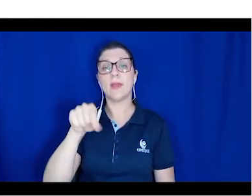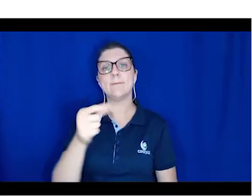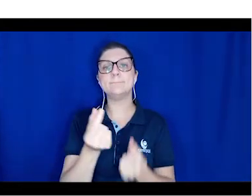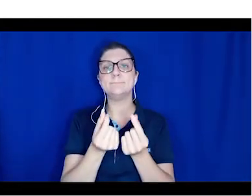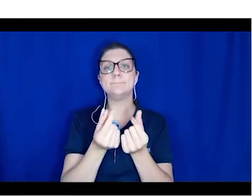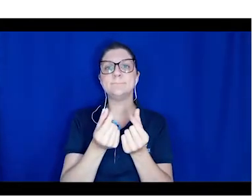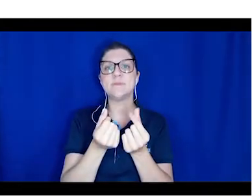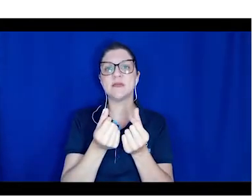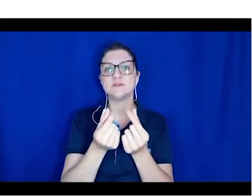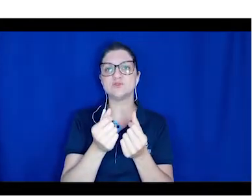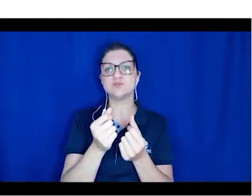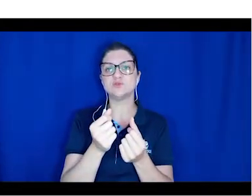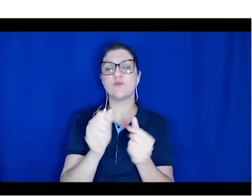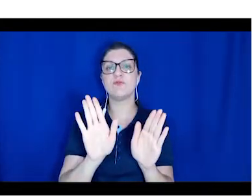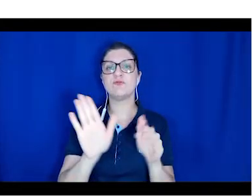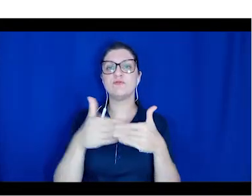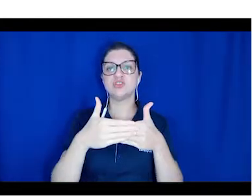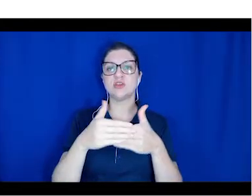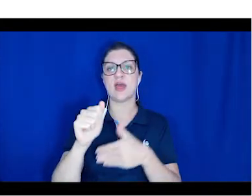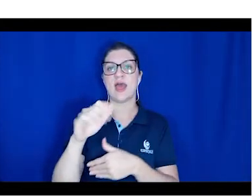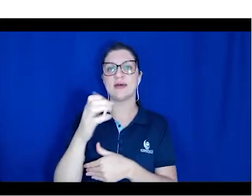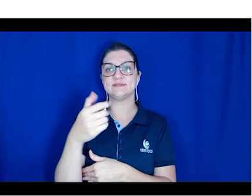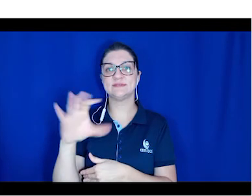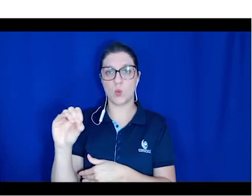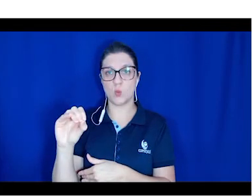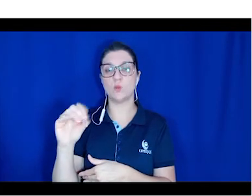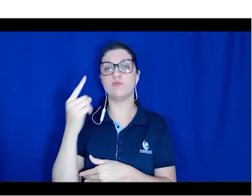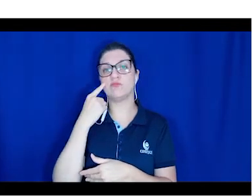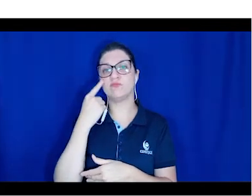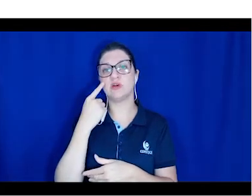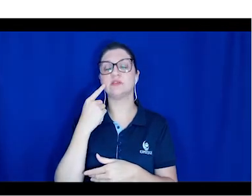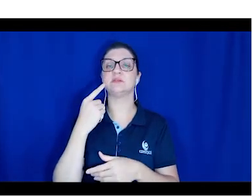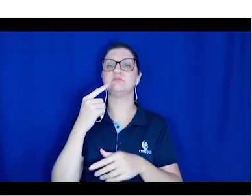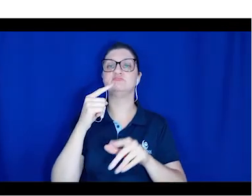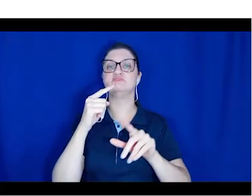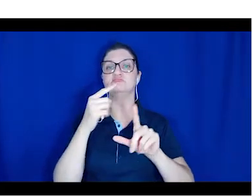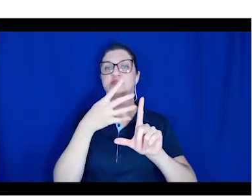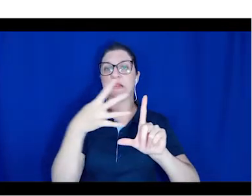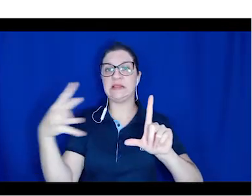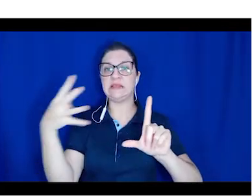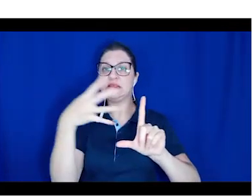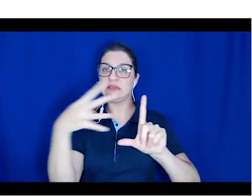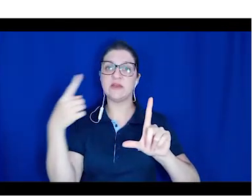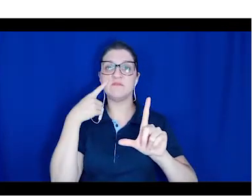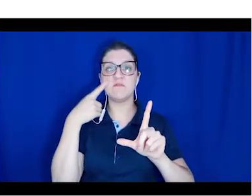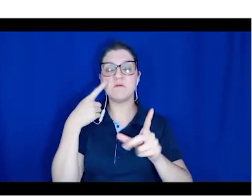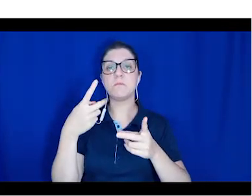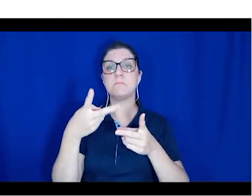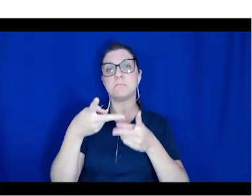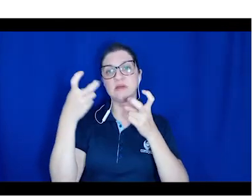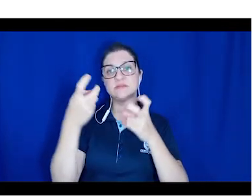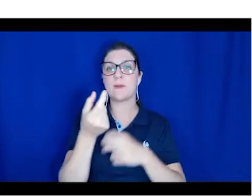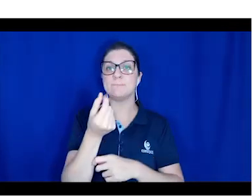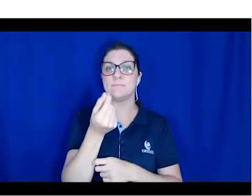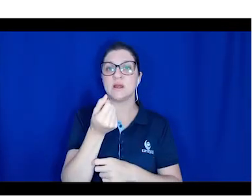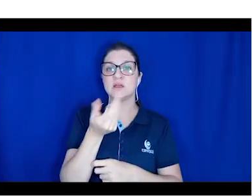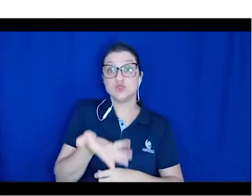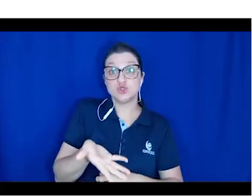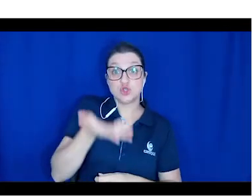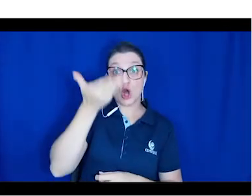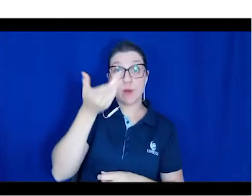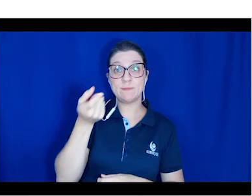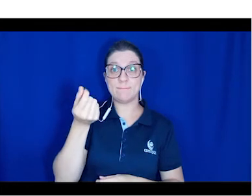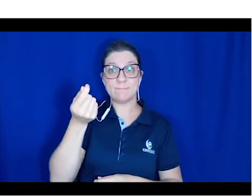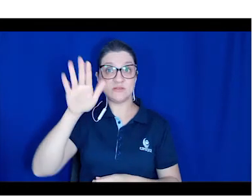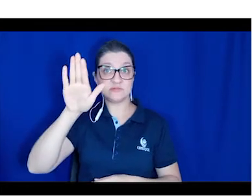de fechamento das ações e traçamos linhas. Né? Linhas sobre os preços, para perceber se os preços sobem ou descem. Então, são